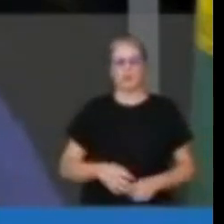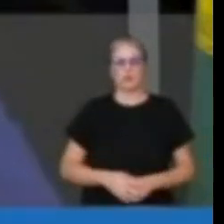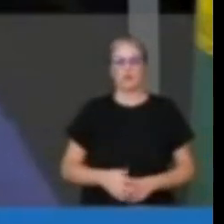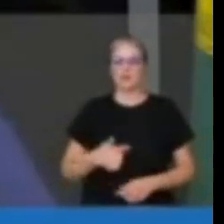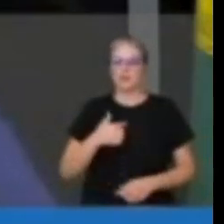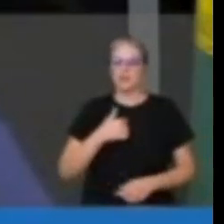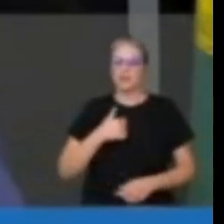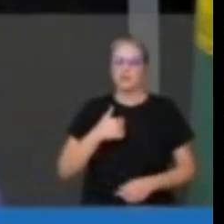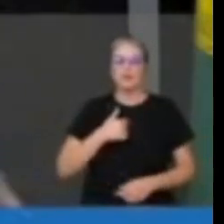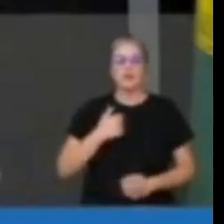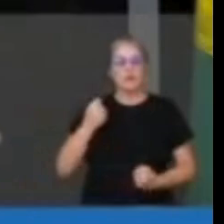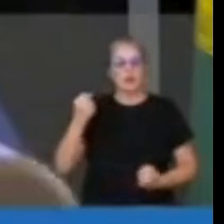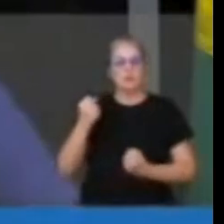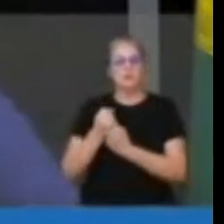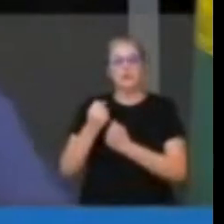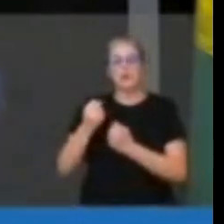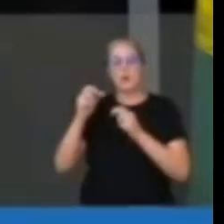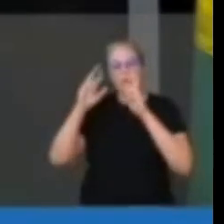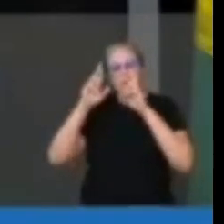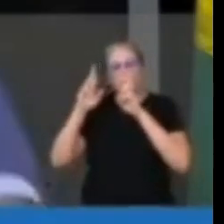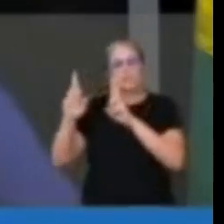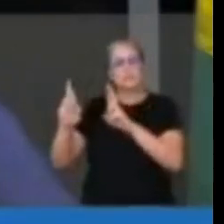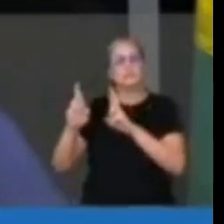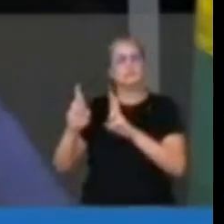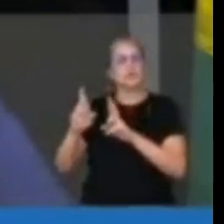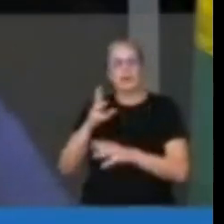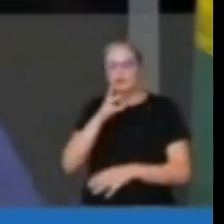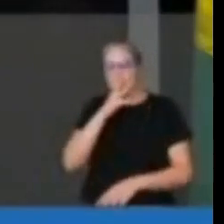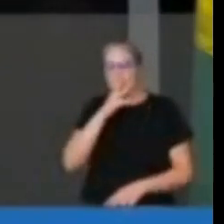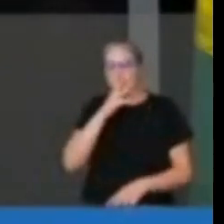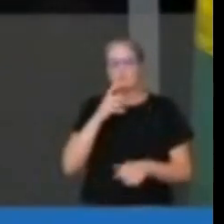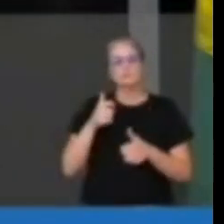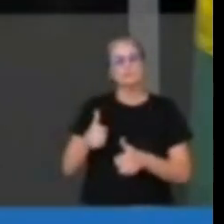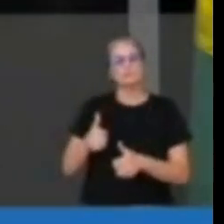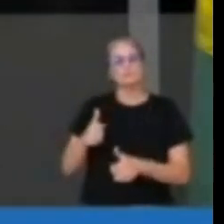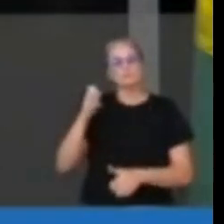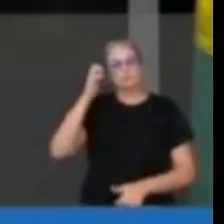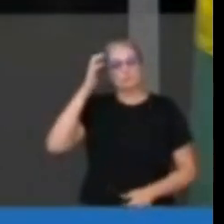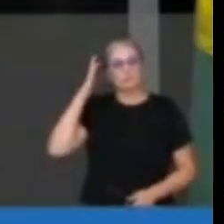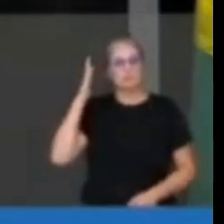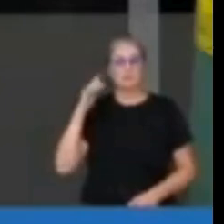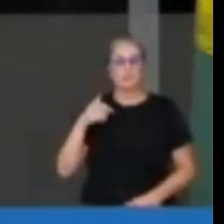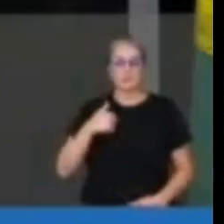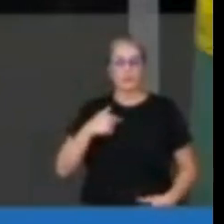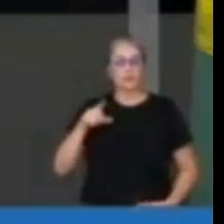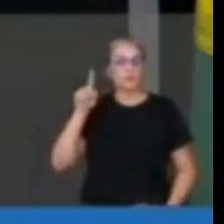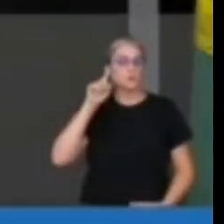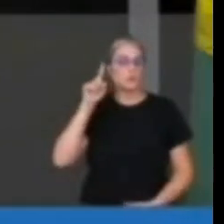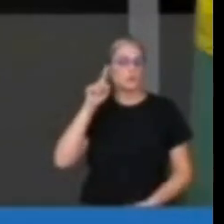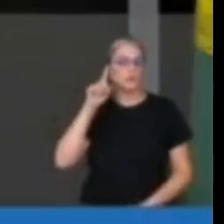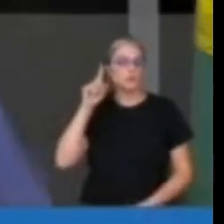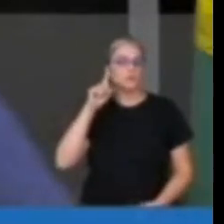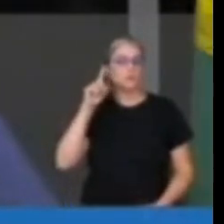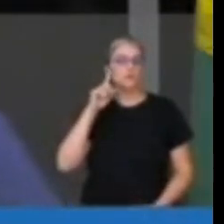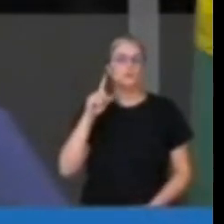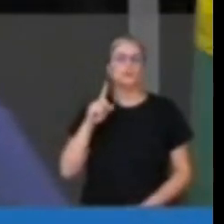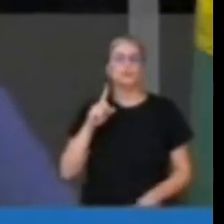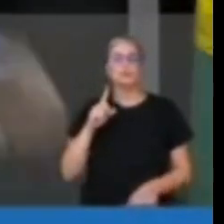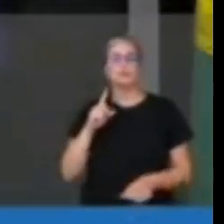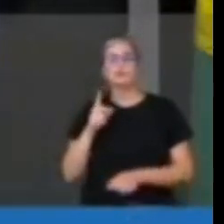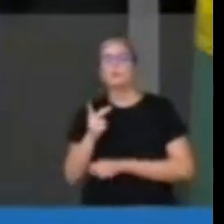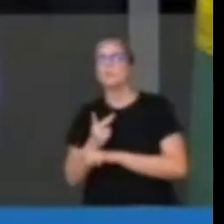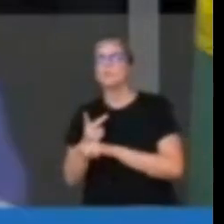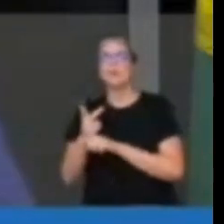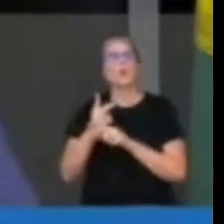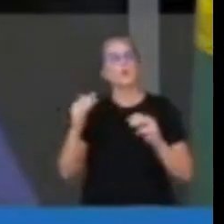total admiração e respeito por Eduardo Bolsonaro. Todos os dias eu busco inspiração nos gigantes.